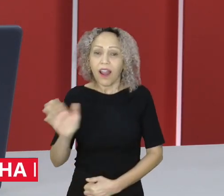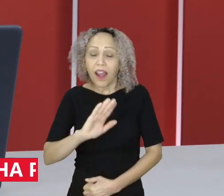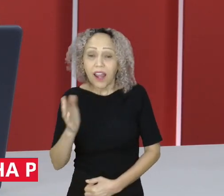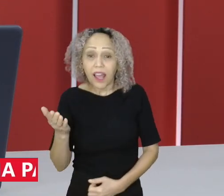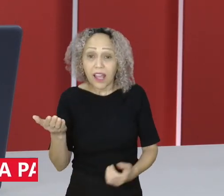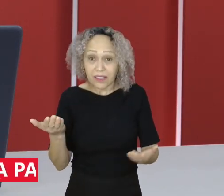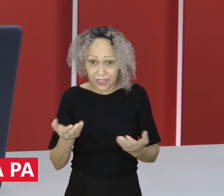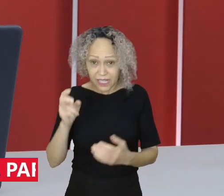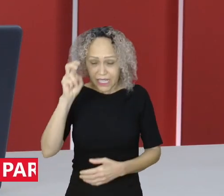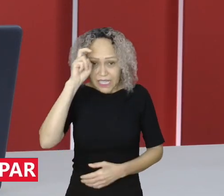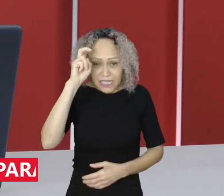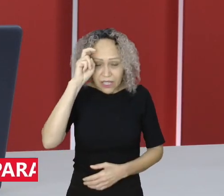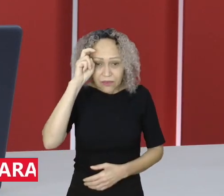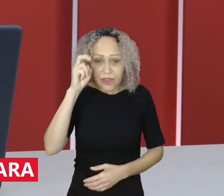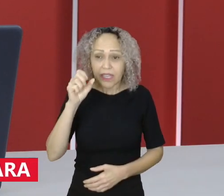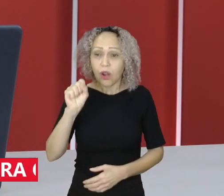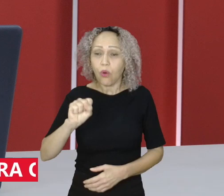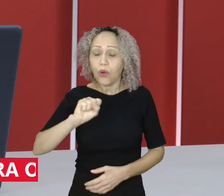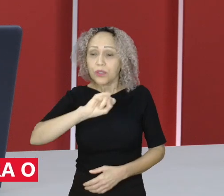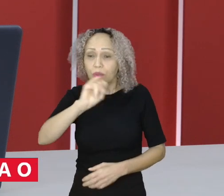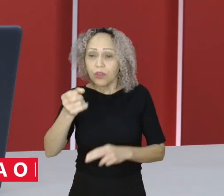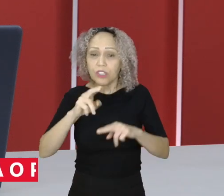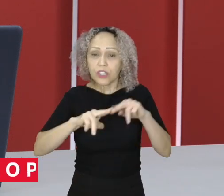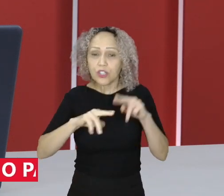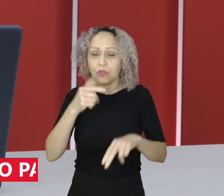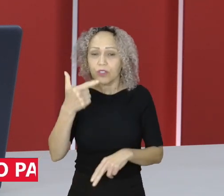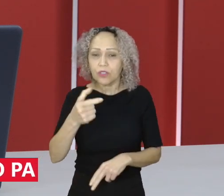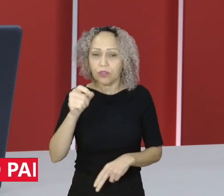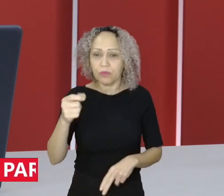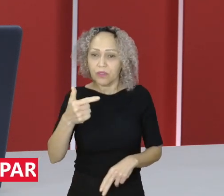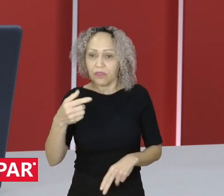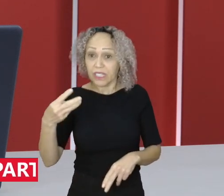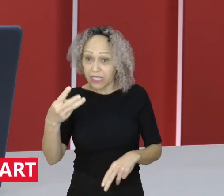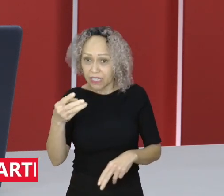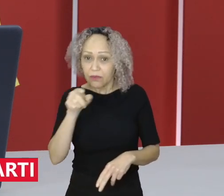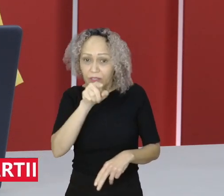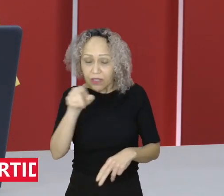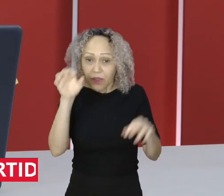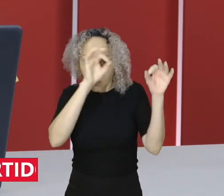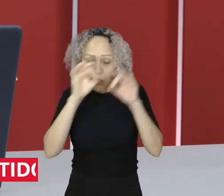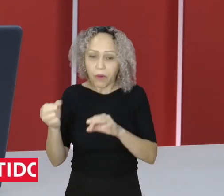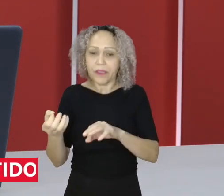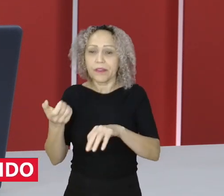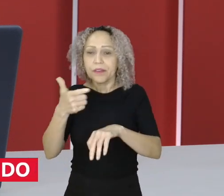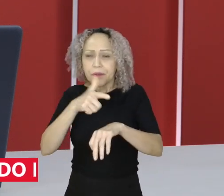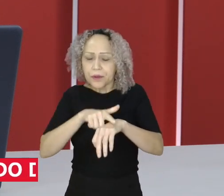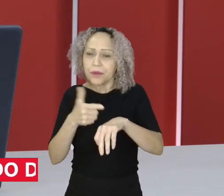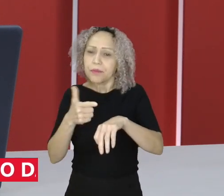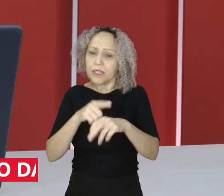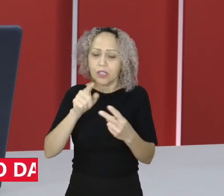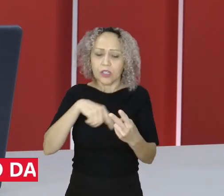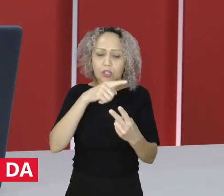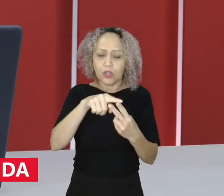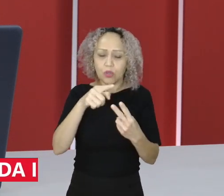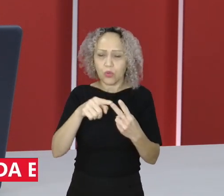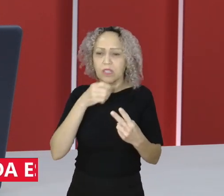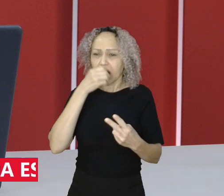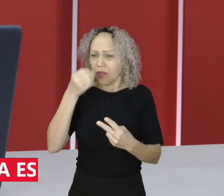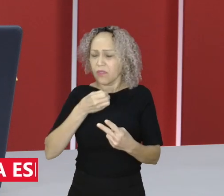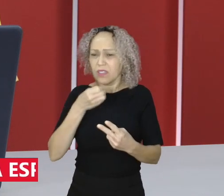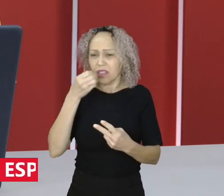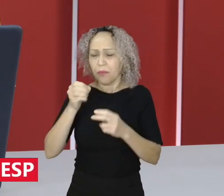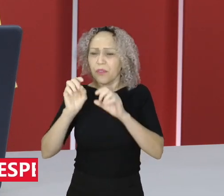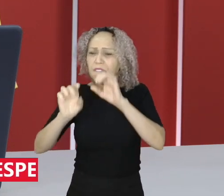Olá, nesta quinta-feira, 8 de junho de 2023, você vai acompanhar a reprise de duas entrevistas muito especiais